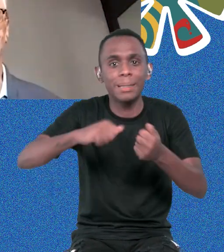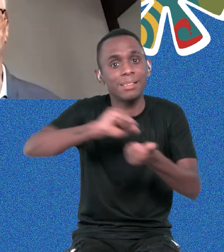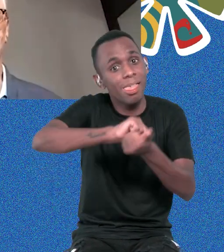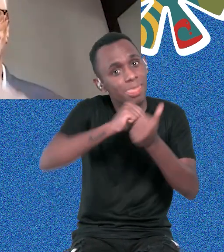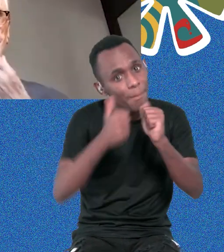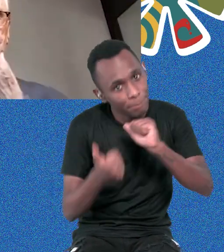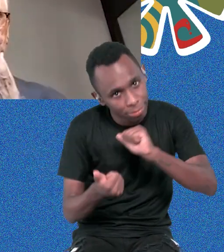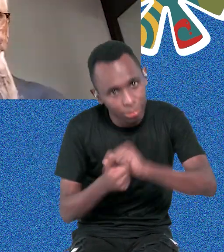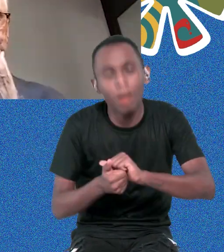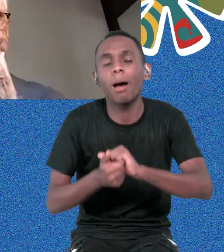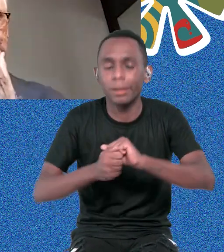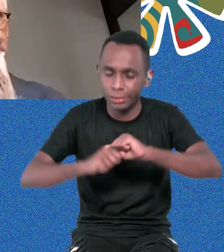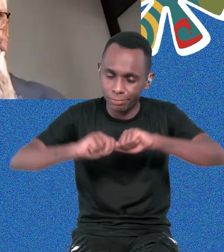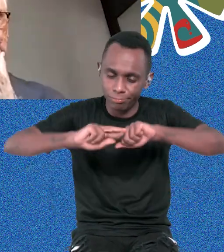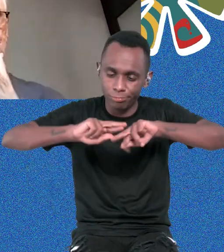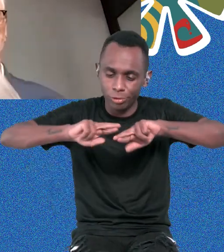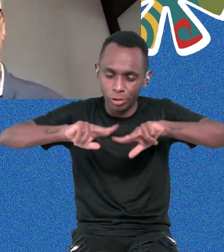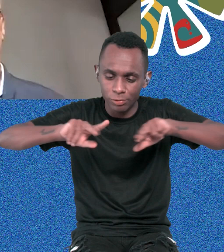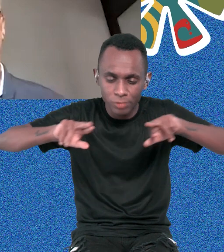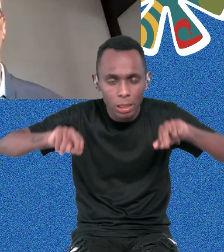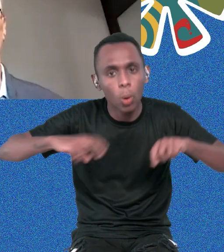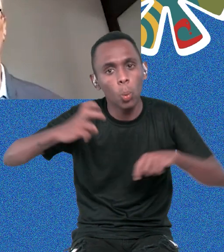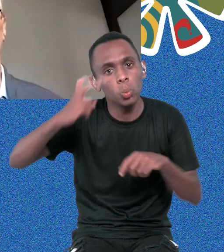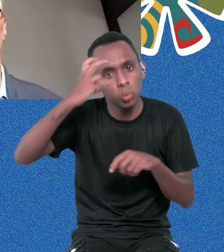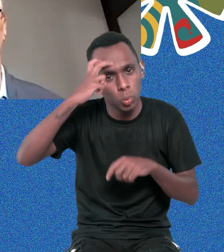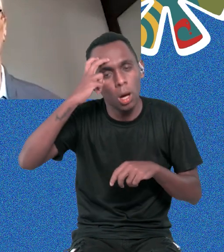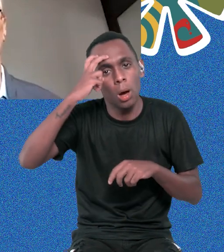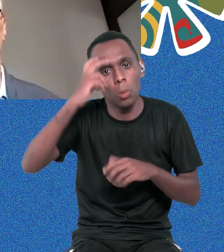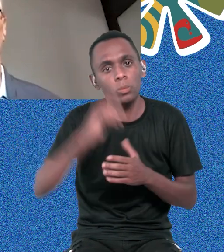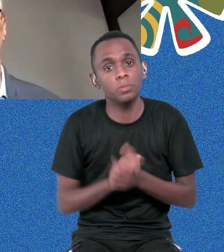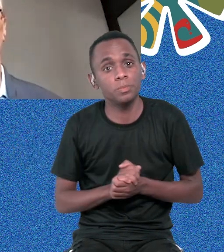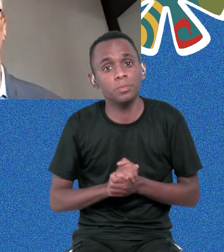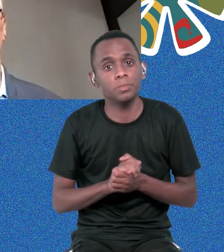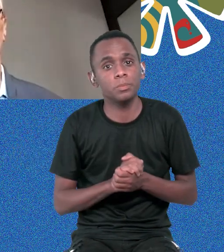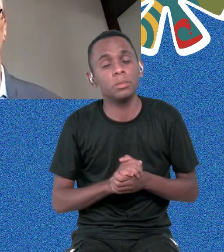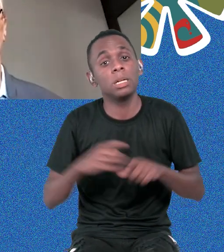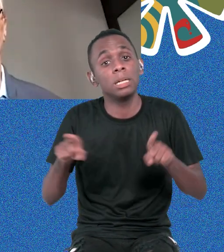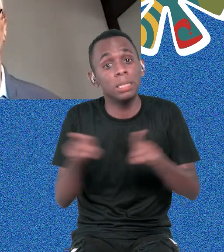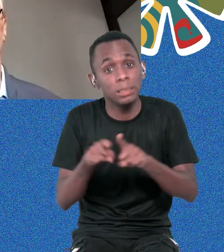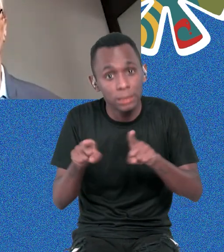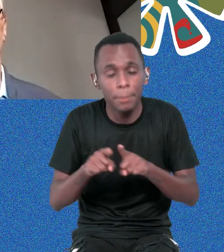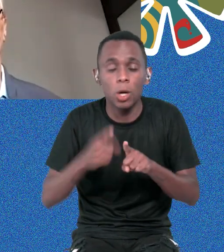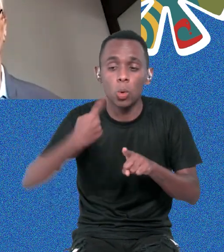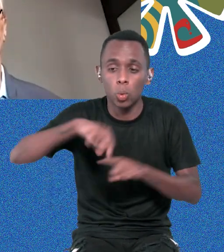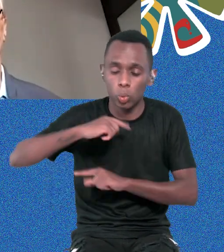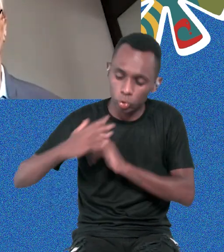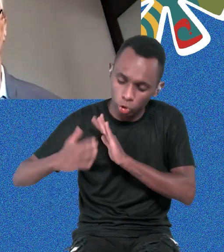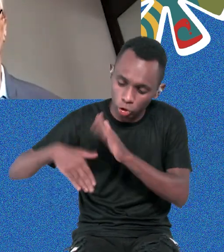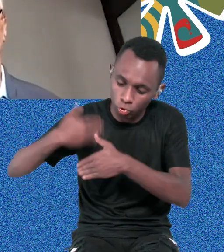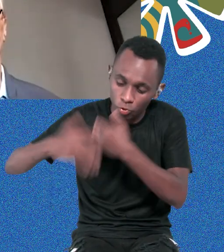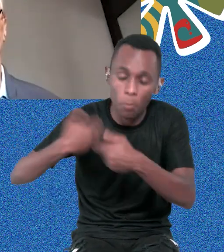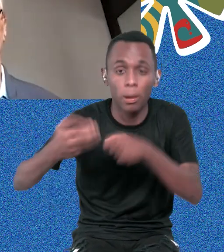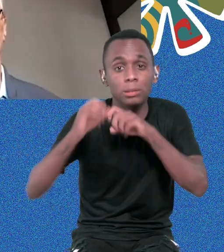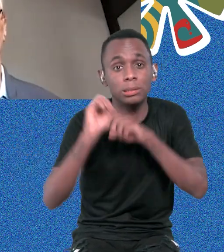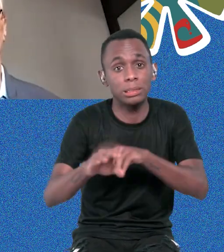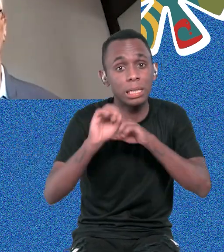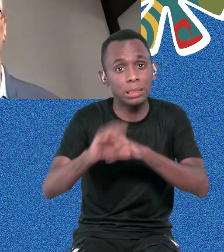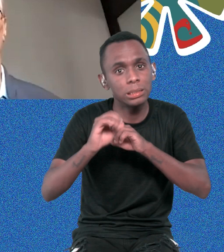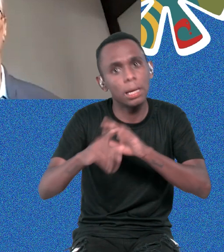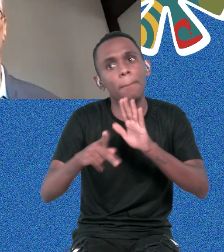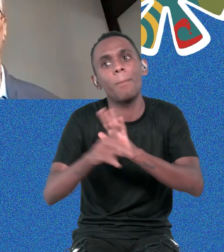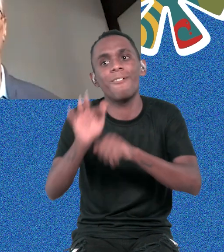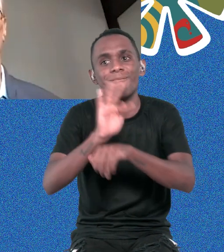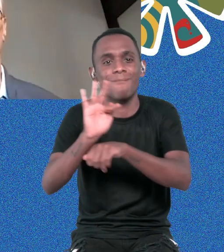tem que se adaptar a essa diversidade de matrizes, né? Os nossos processos